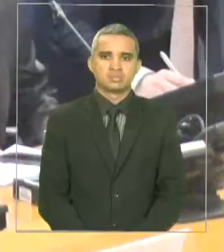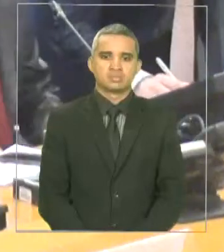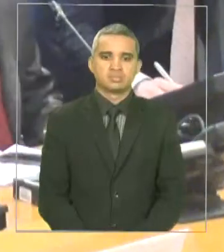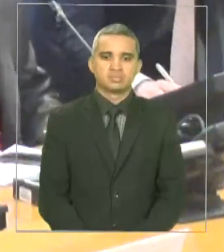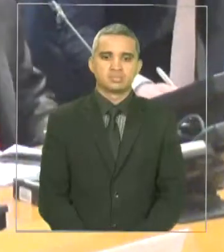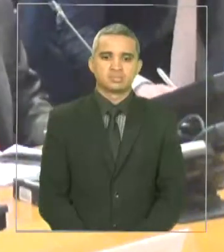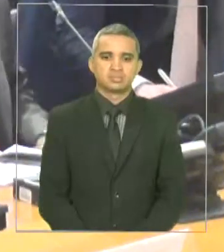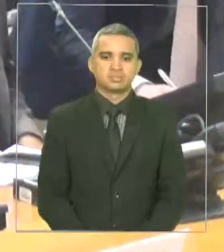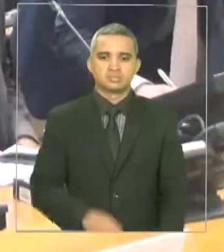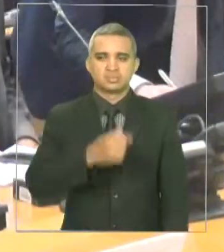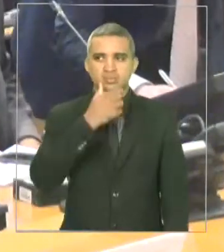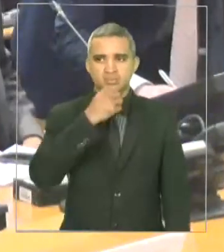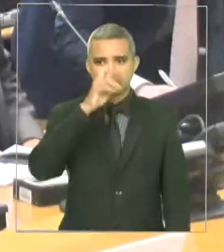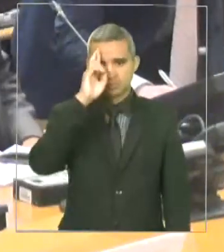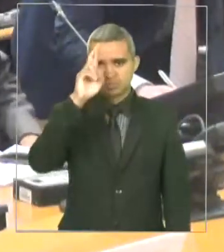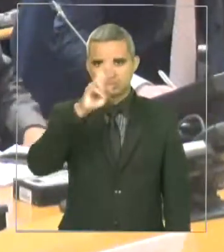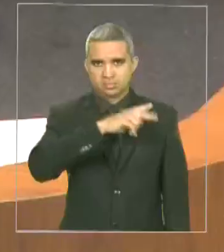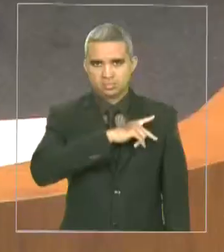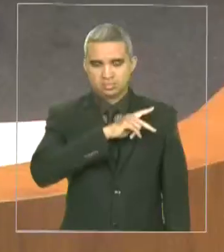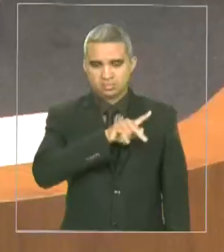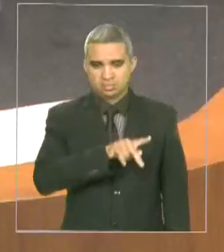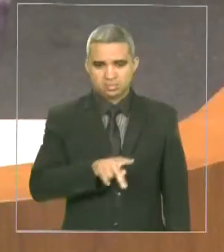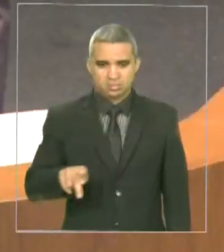Senhor presidente,